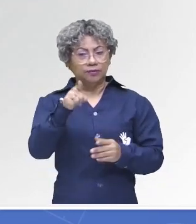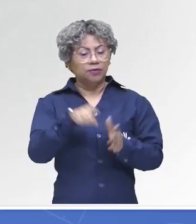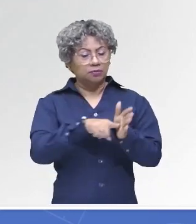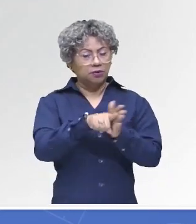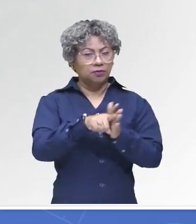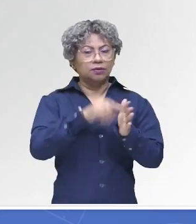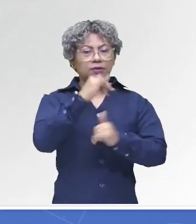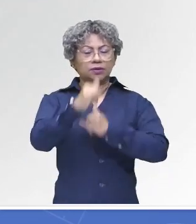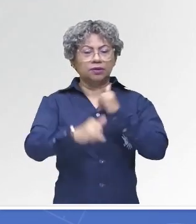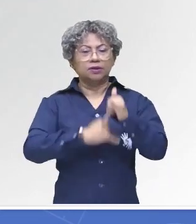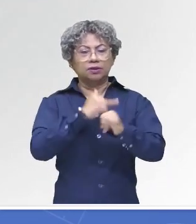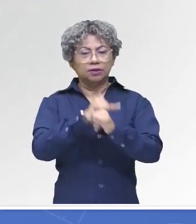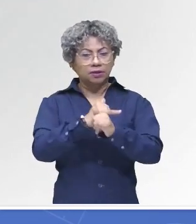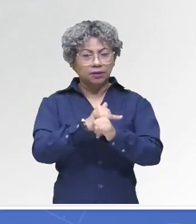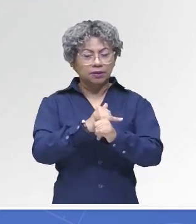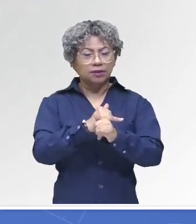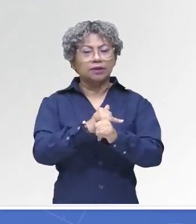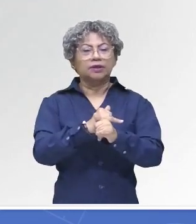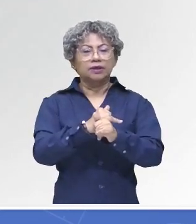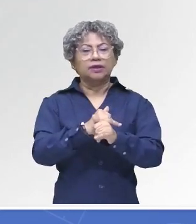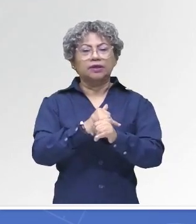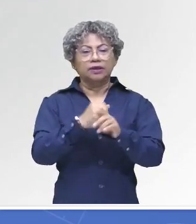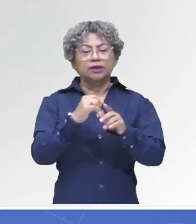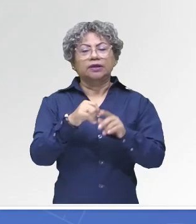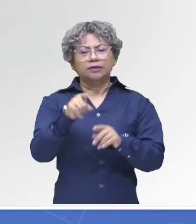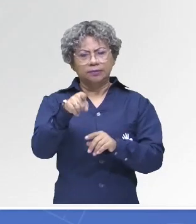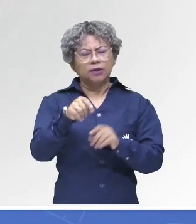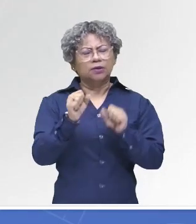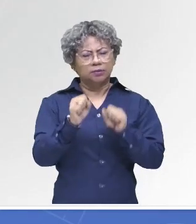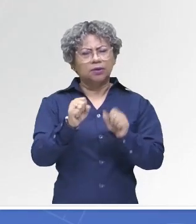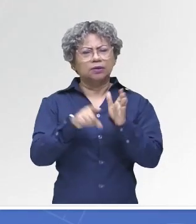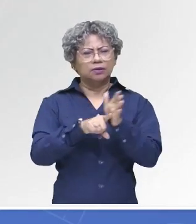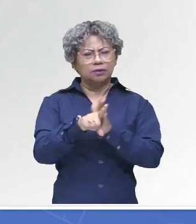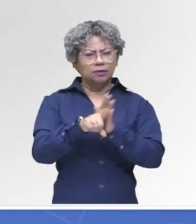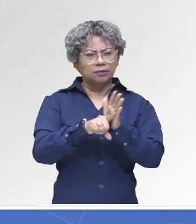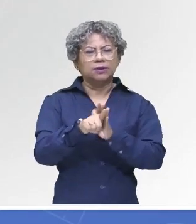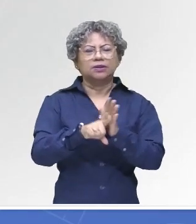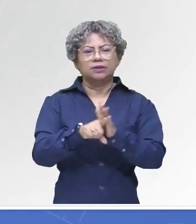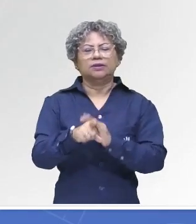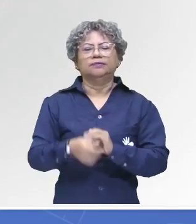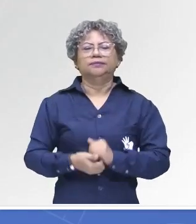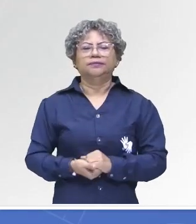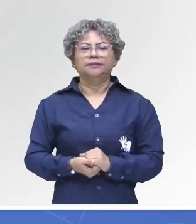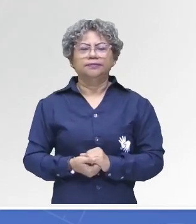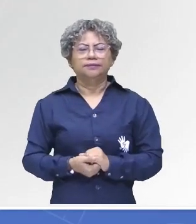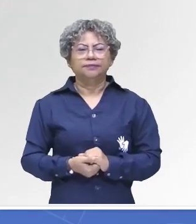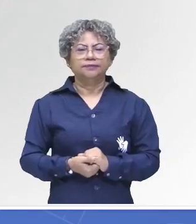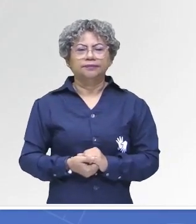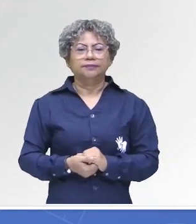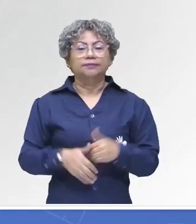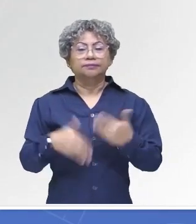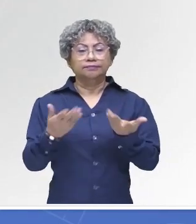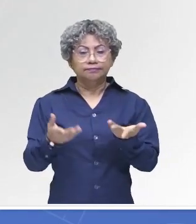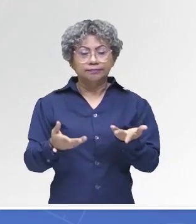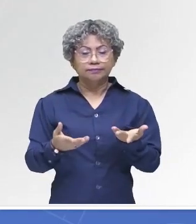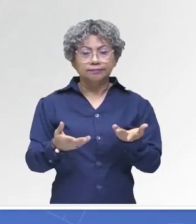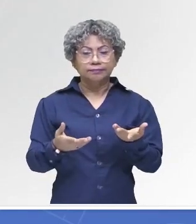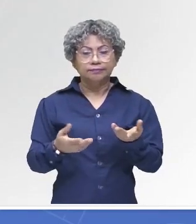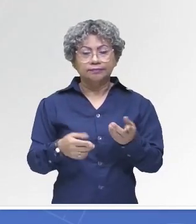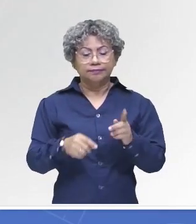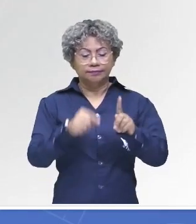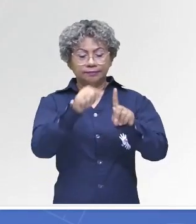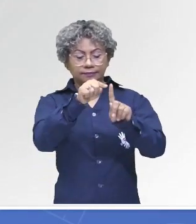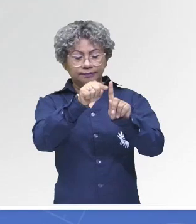já atingiu a temperatura abaixo de 0 Kelvin? Já nesse experimento aí. Na escala Kelvin, ele também dividiu em